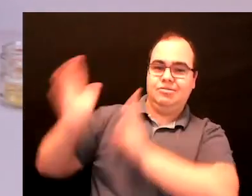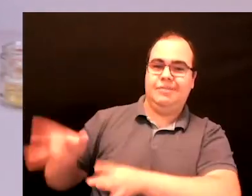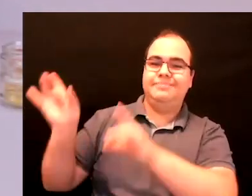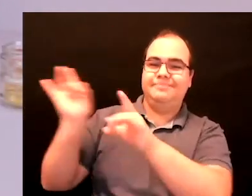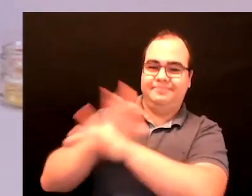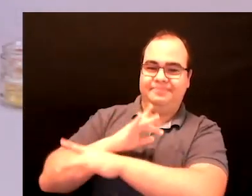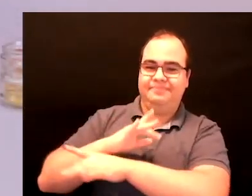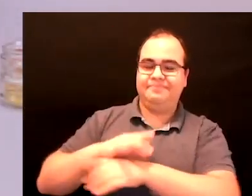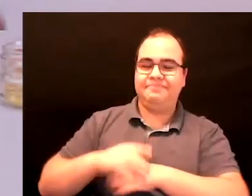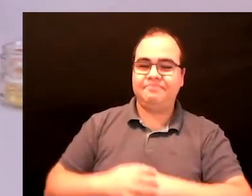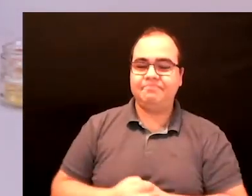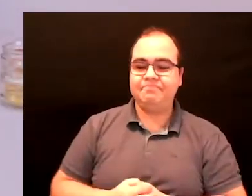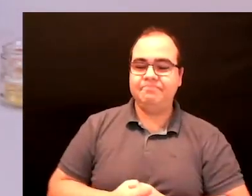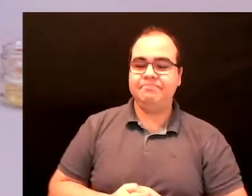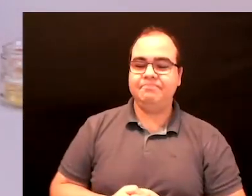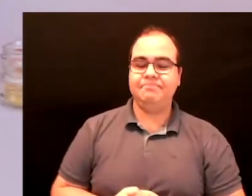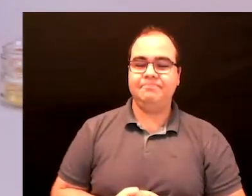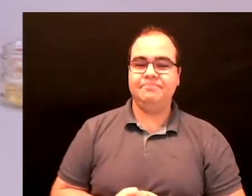anteriormente.